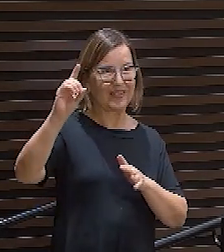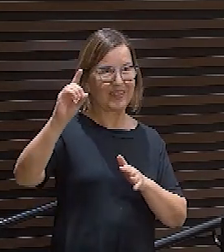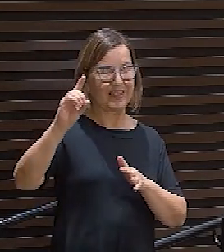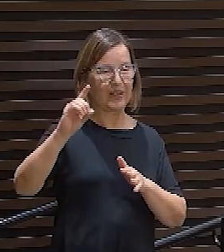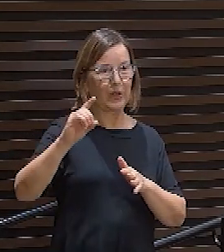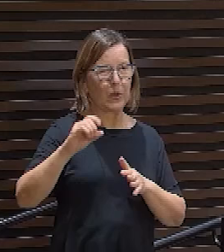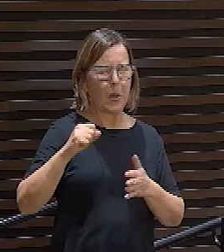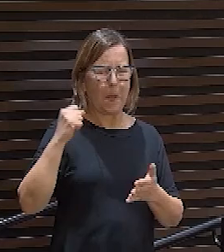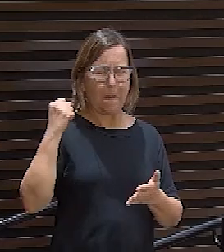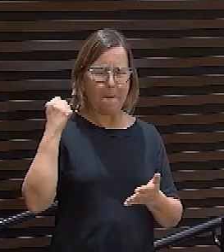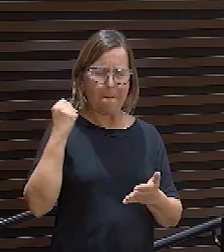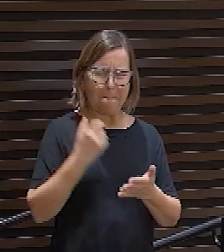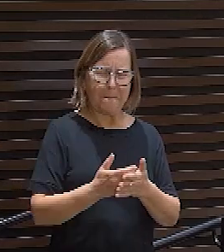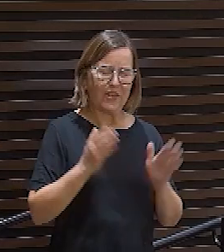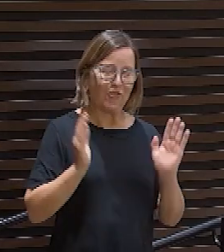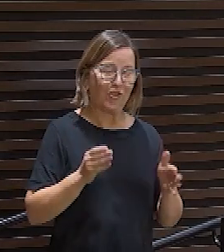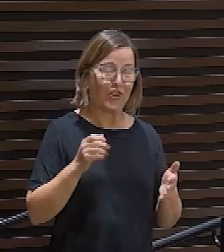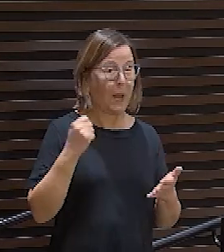cobrar nada de você.